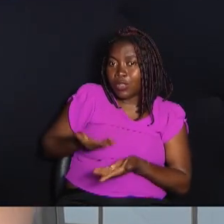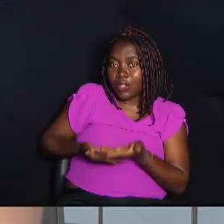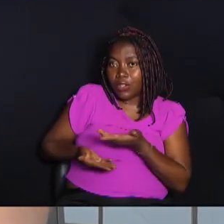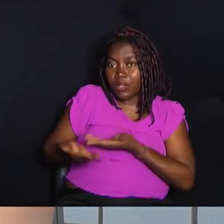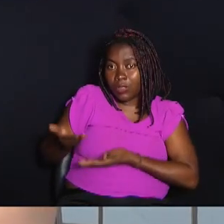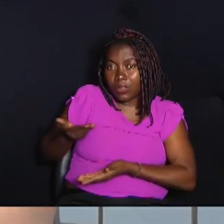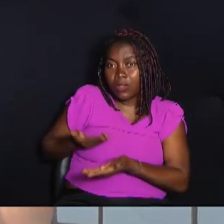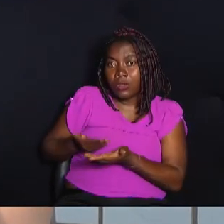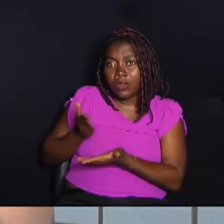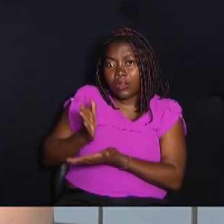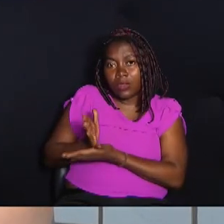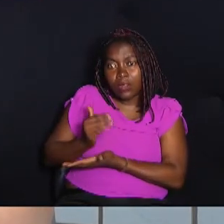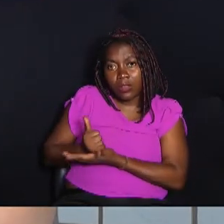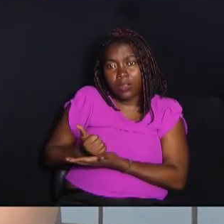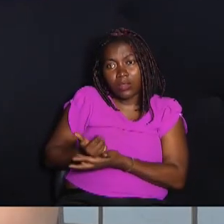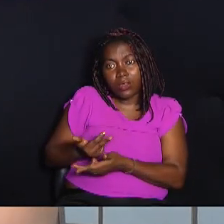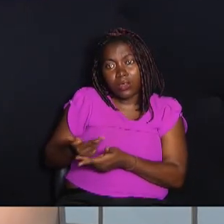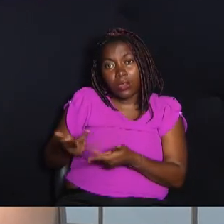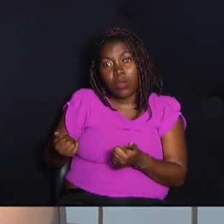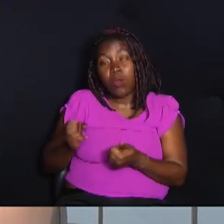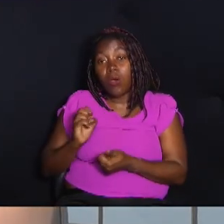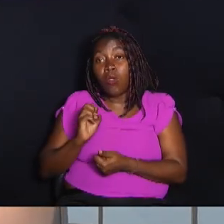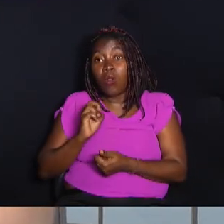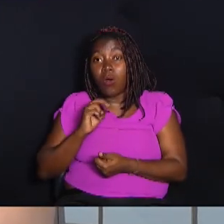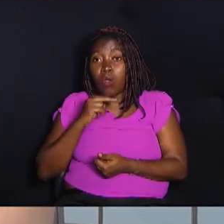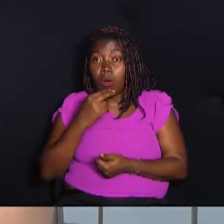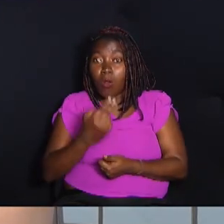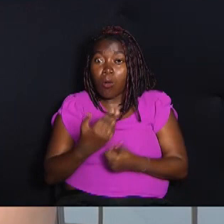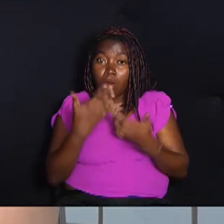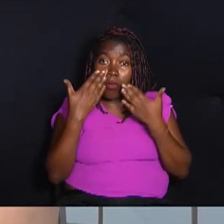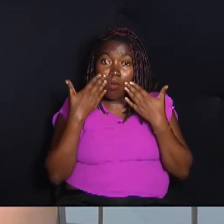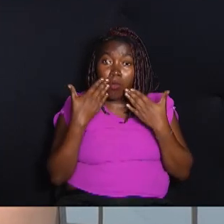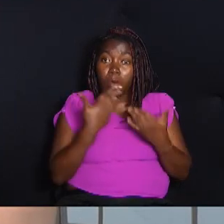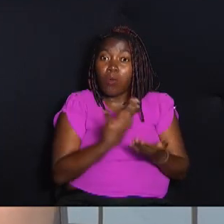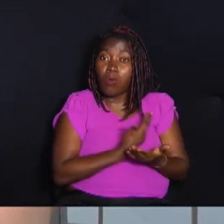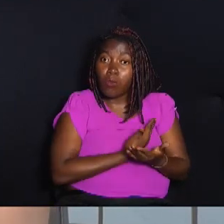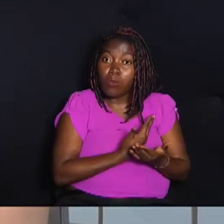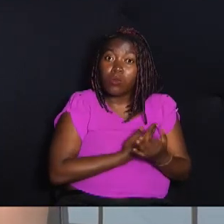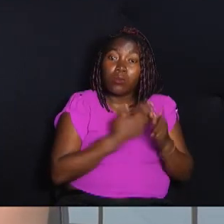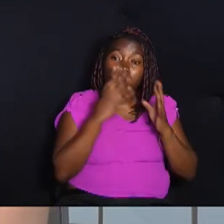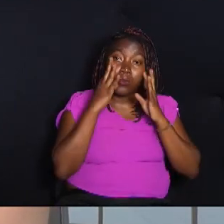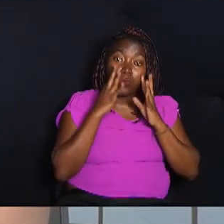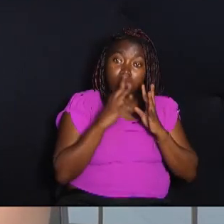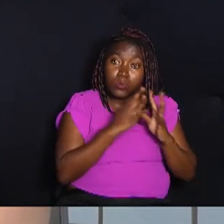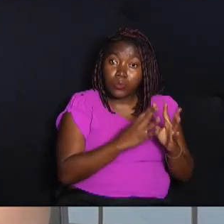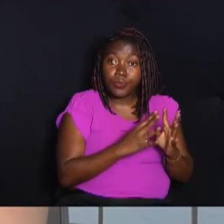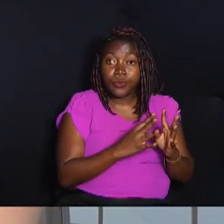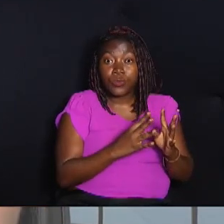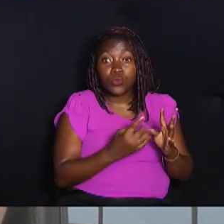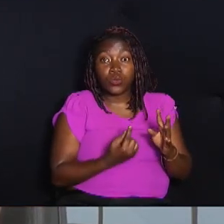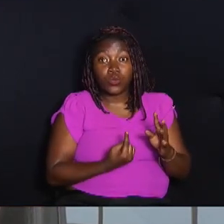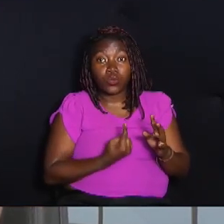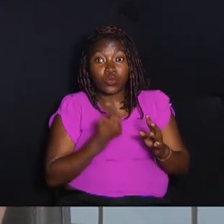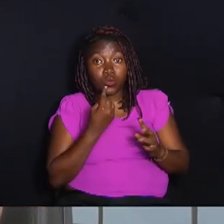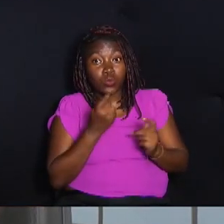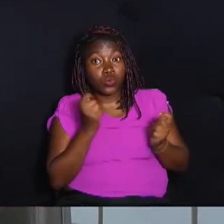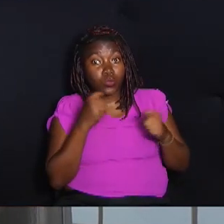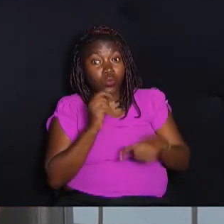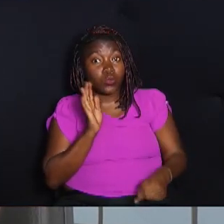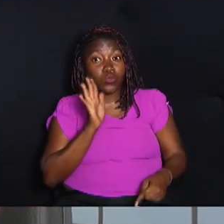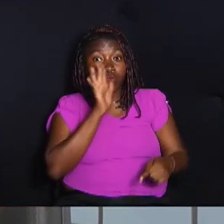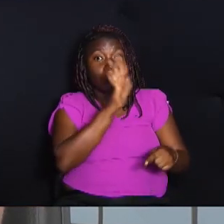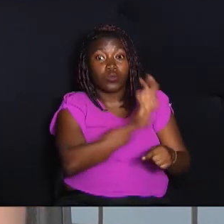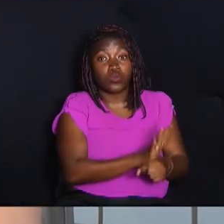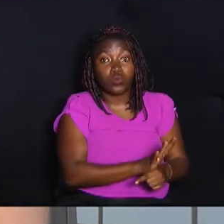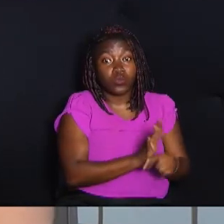ou ser com o outro um amigo, um ouvinte, poder ajudar o